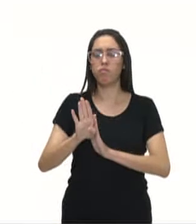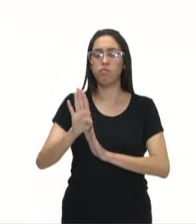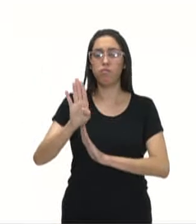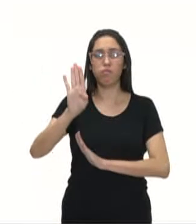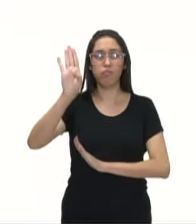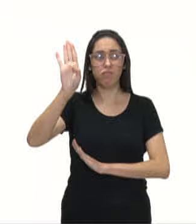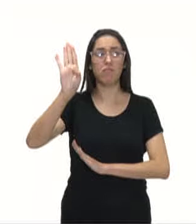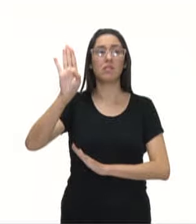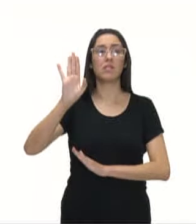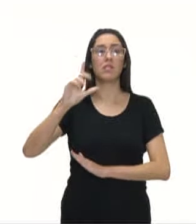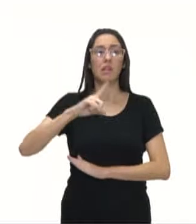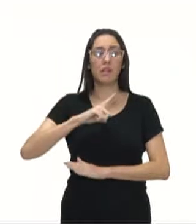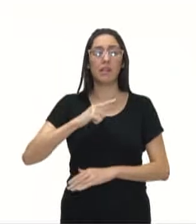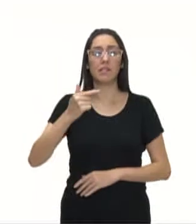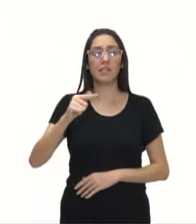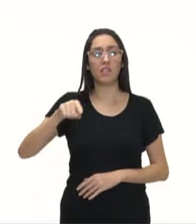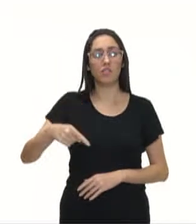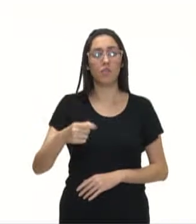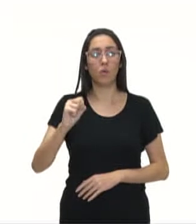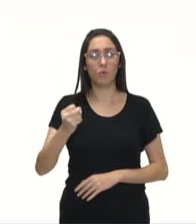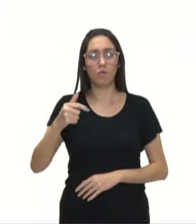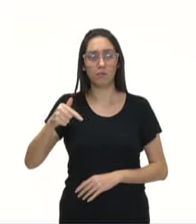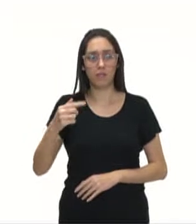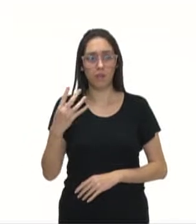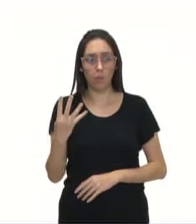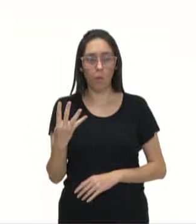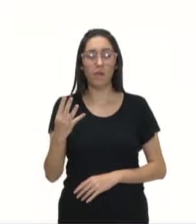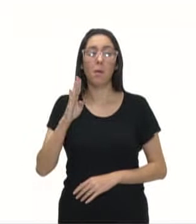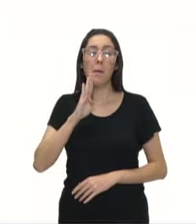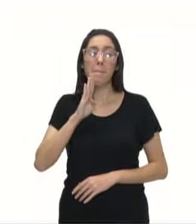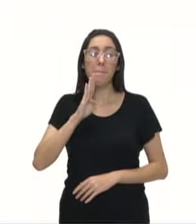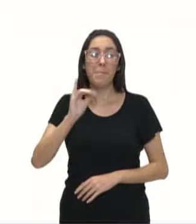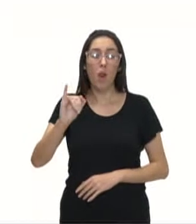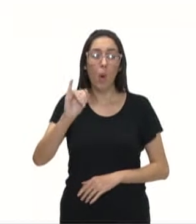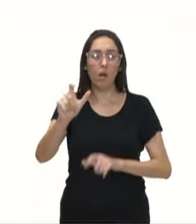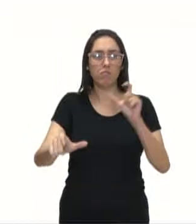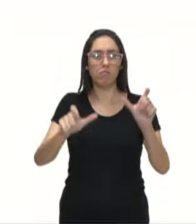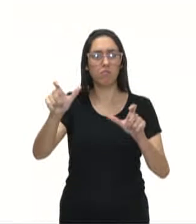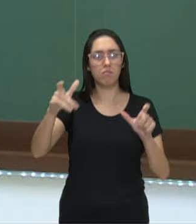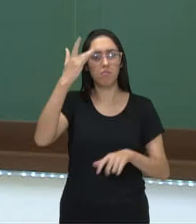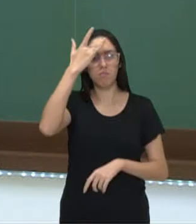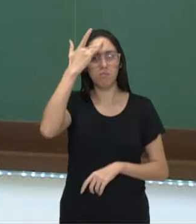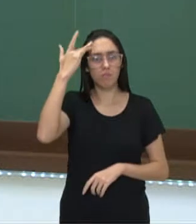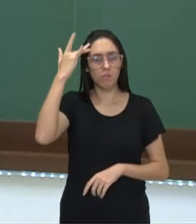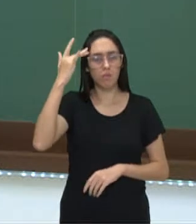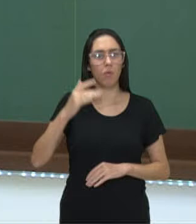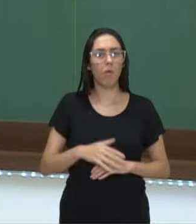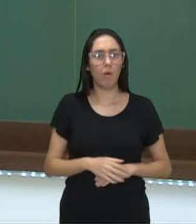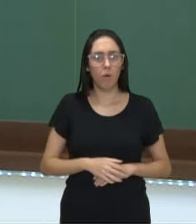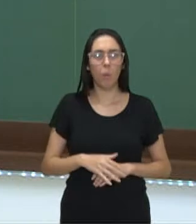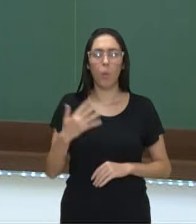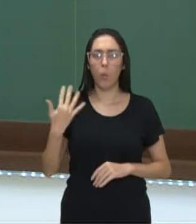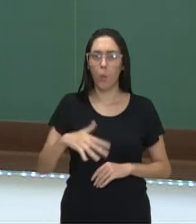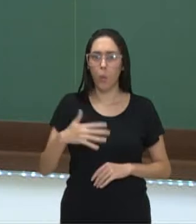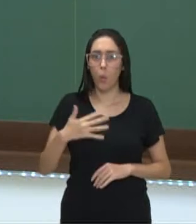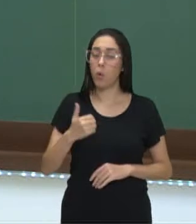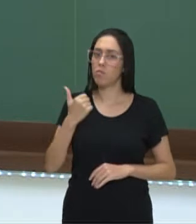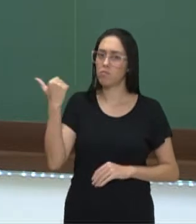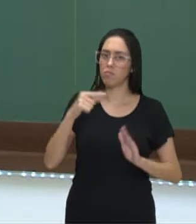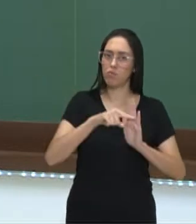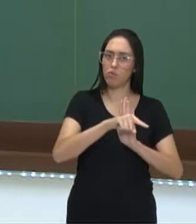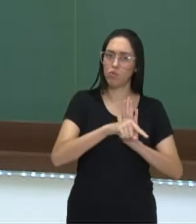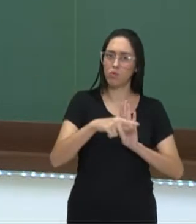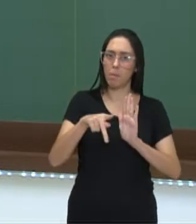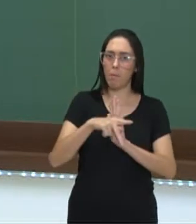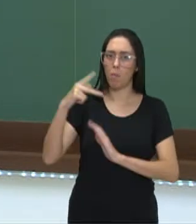7,874 bilhões de pessoas em abril de 2021. Muita gente, né? Segundo essa estimativa